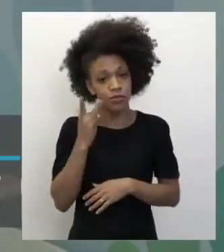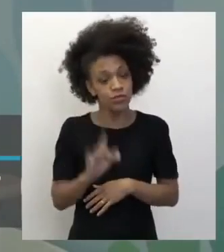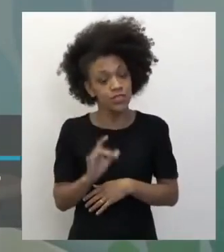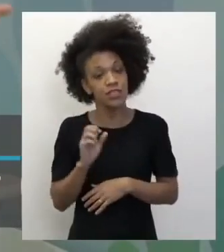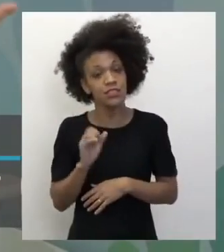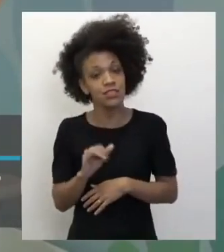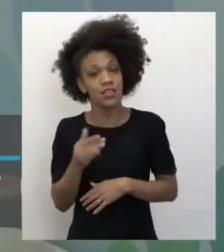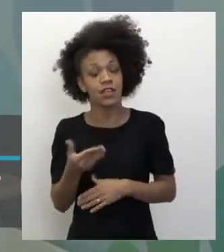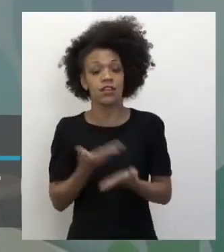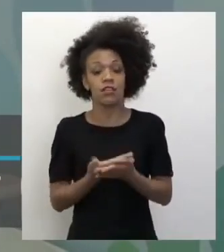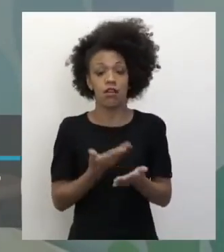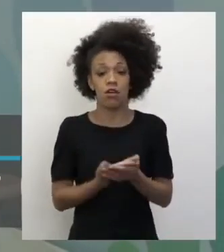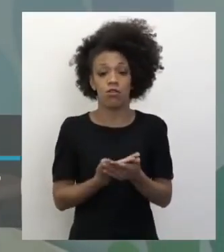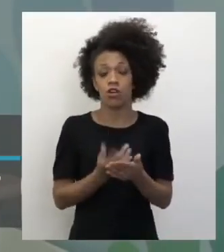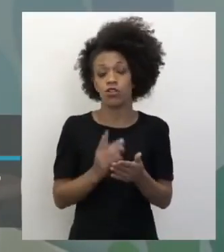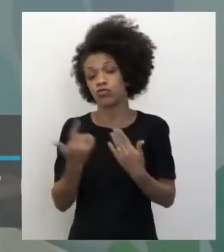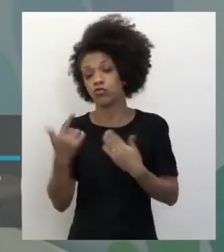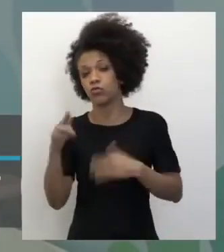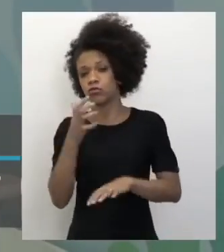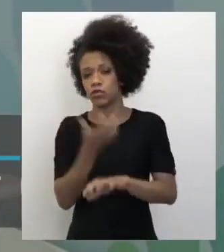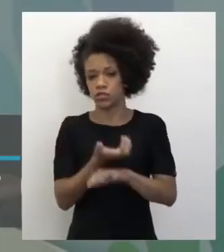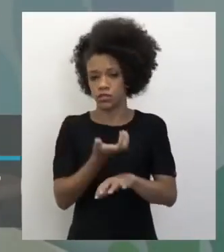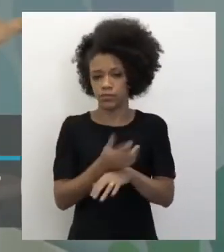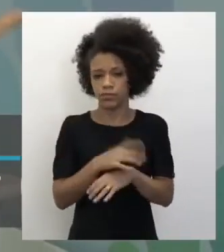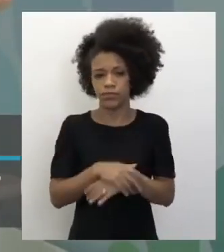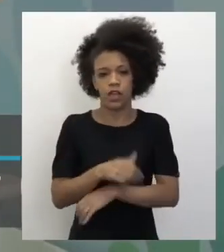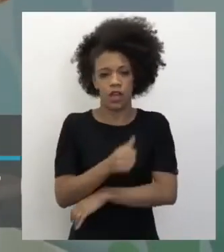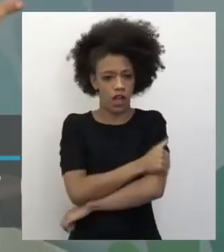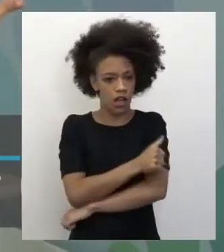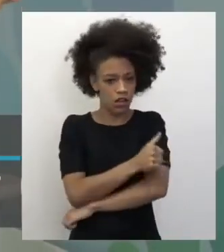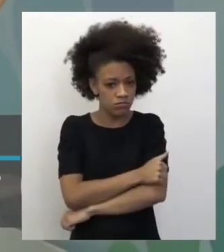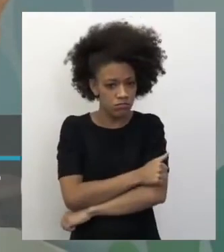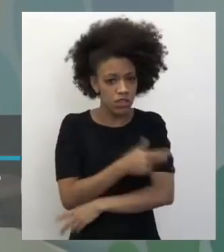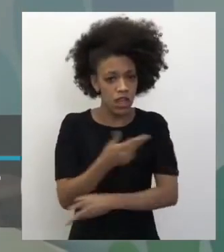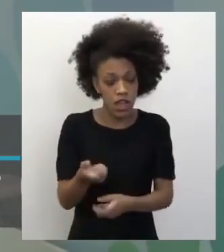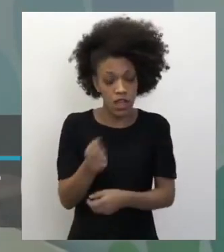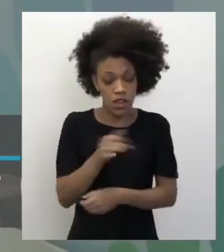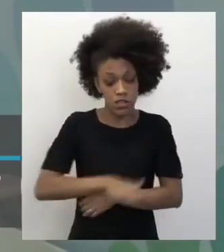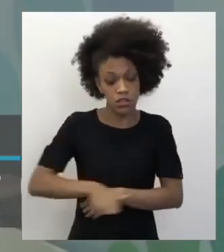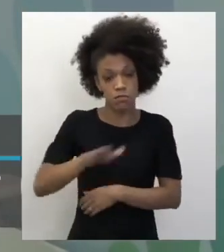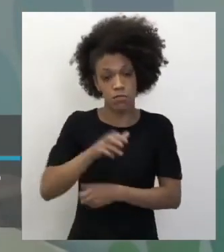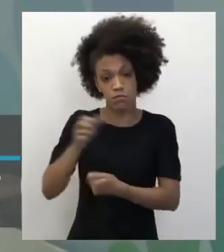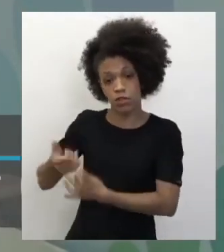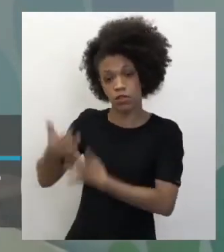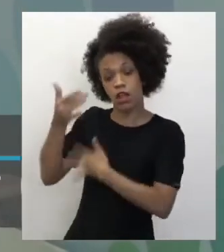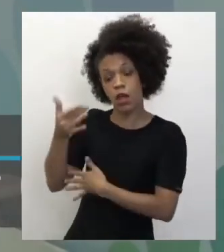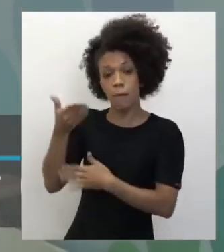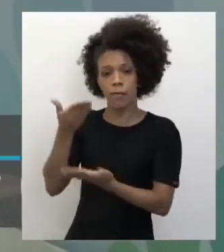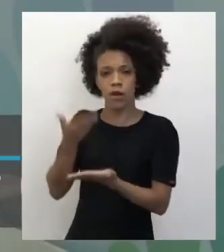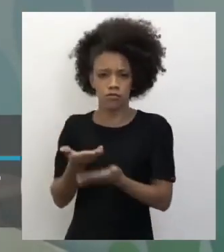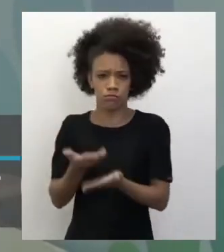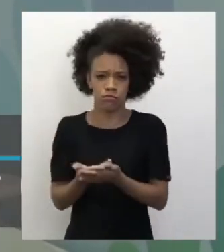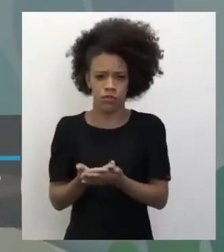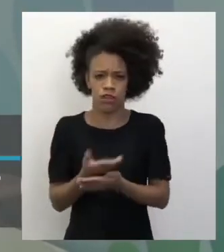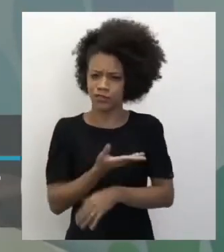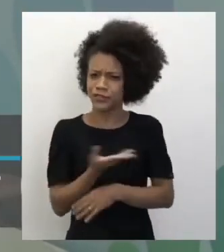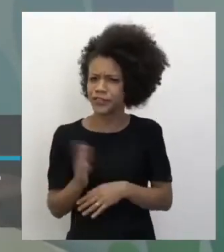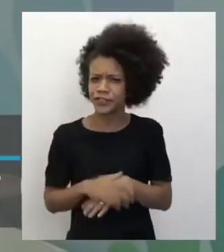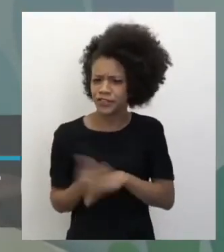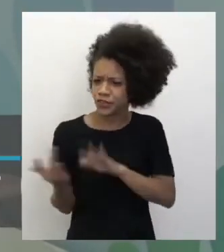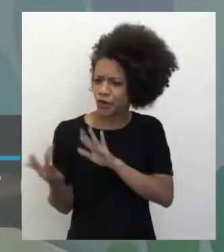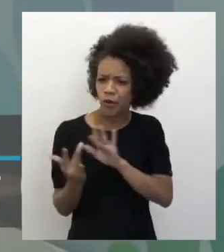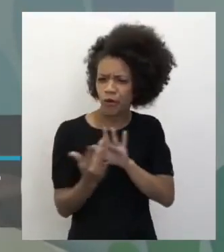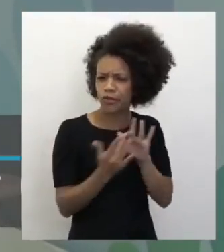na aula anterior de outra disciplina, mas ele fala assim, alunos, esse espaço é para estudos, não para relacionamento. Vocês estão numa pegada agora de